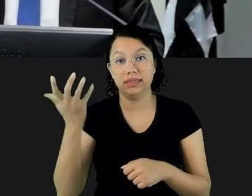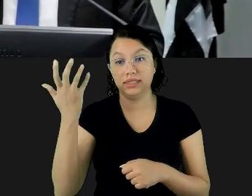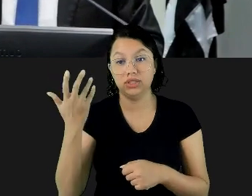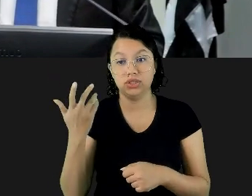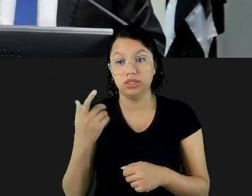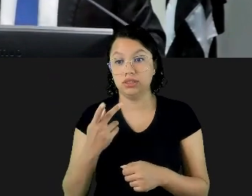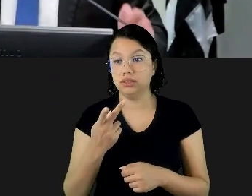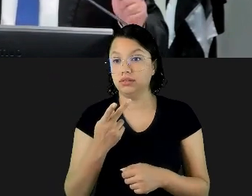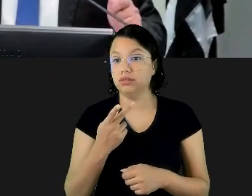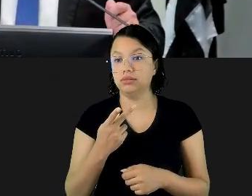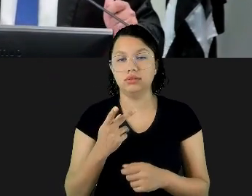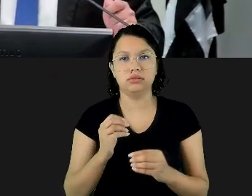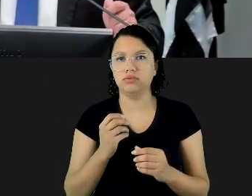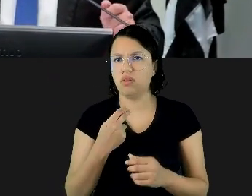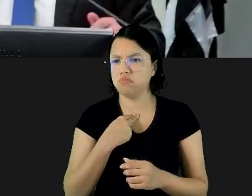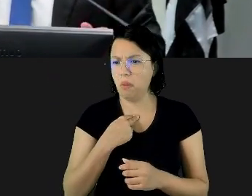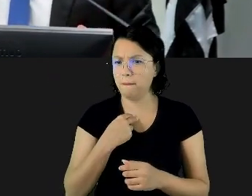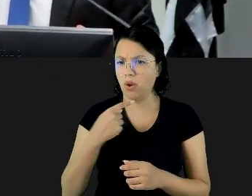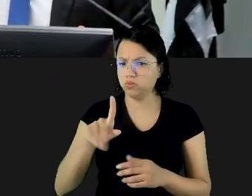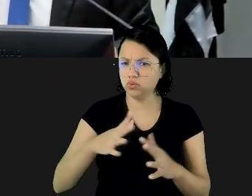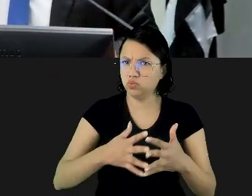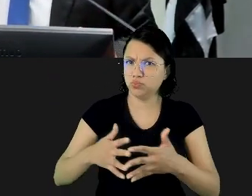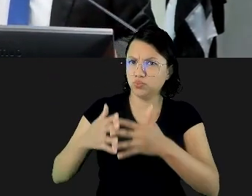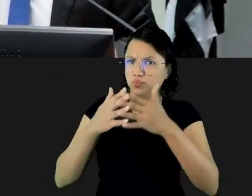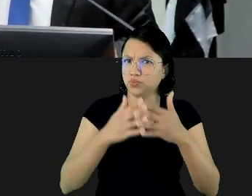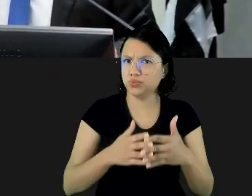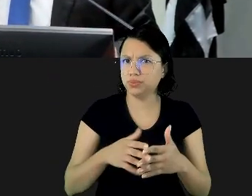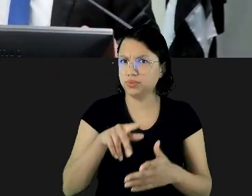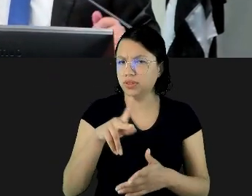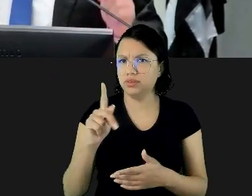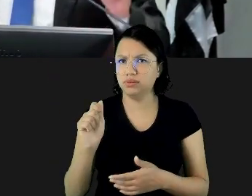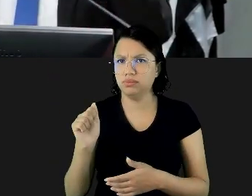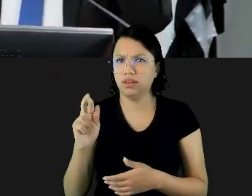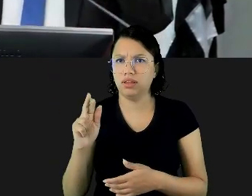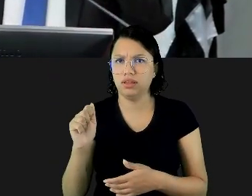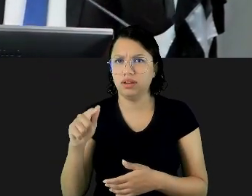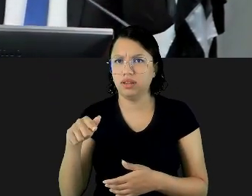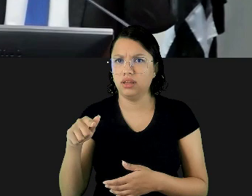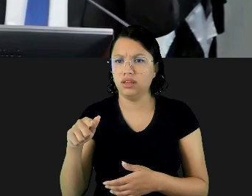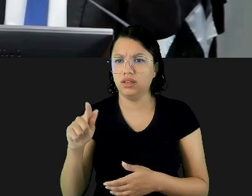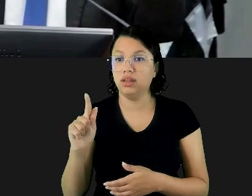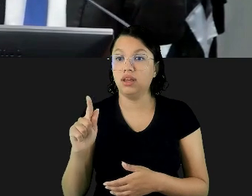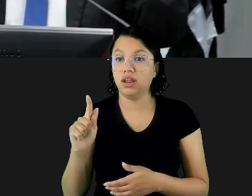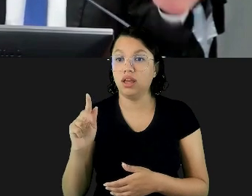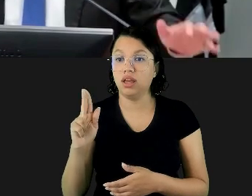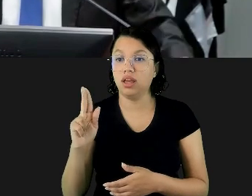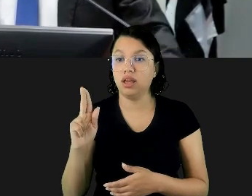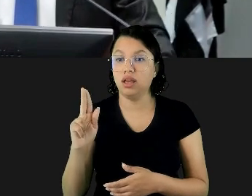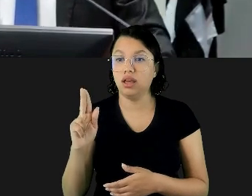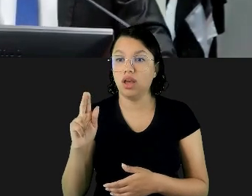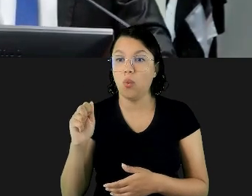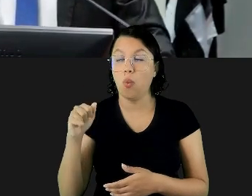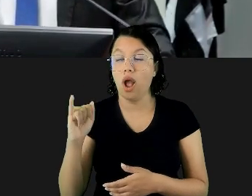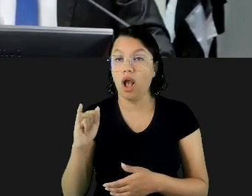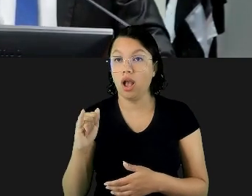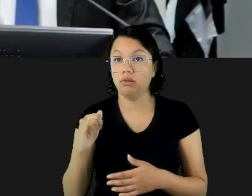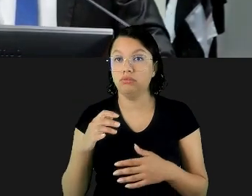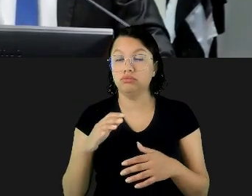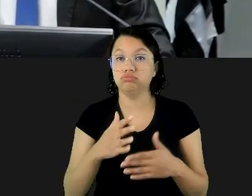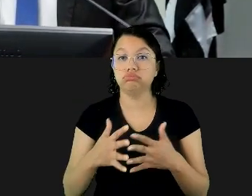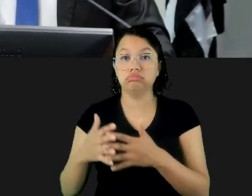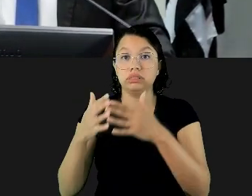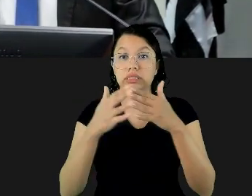frente, acho que foi no Paraguai? No Paraguai, o caminhão ficou preso.